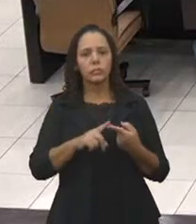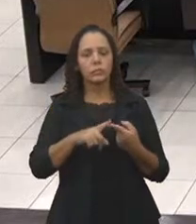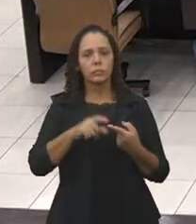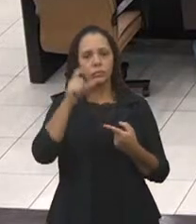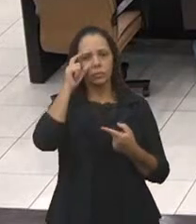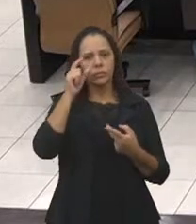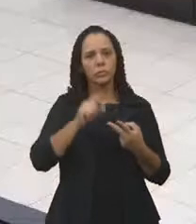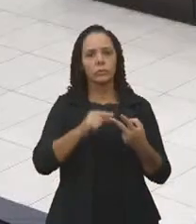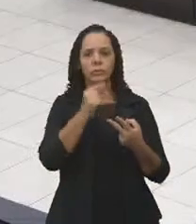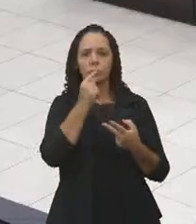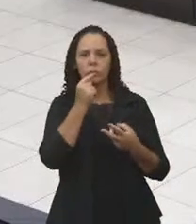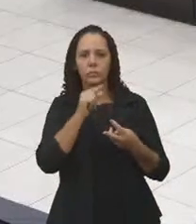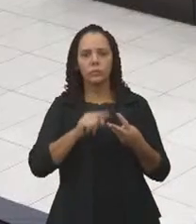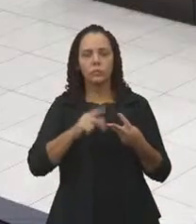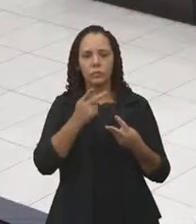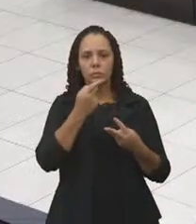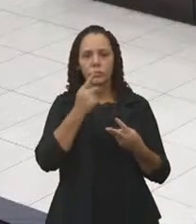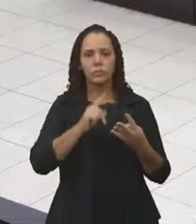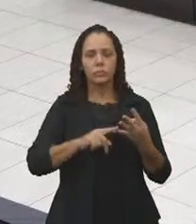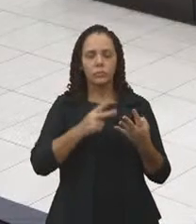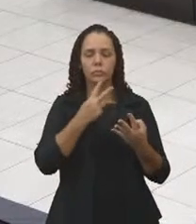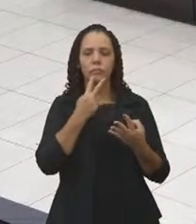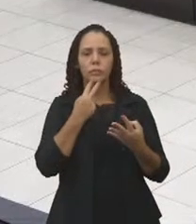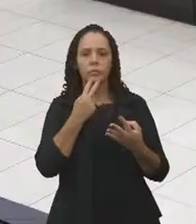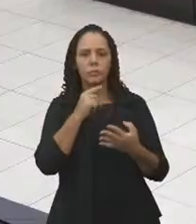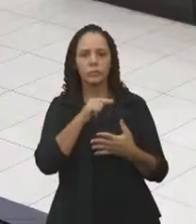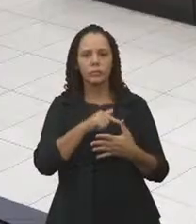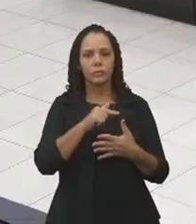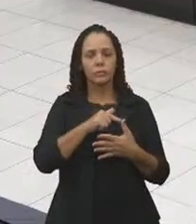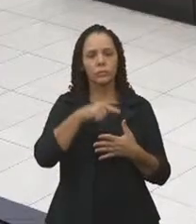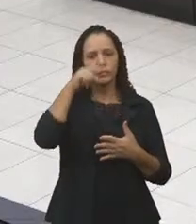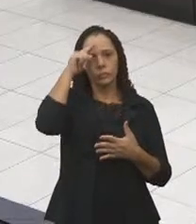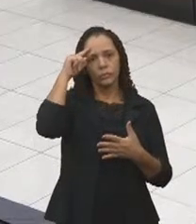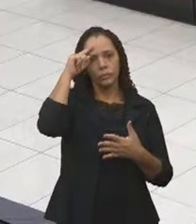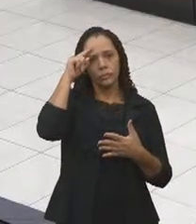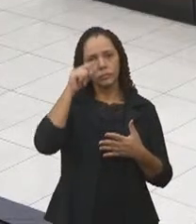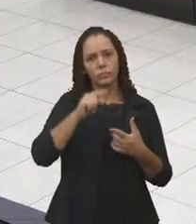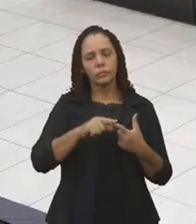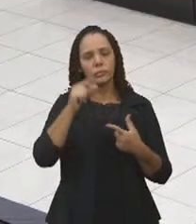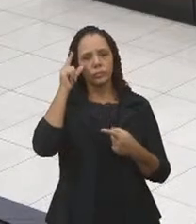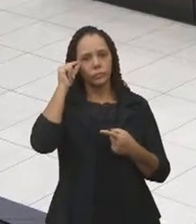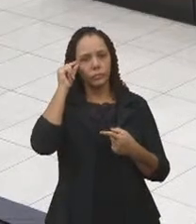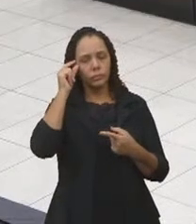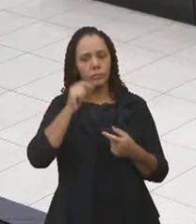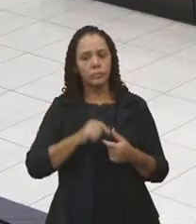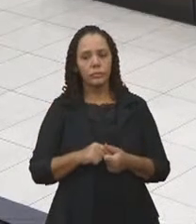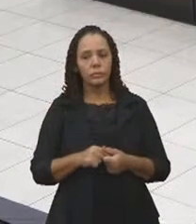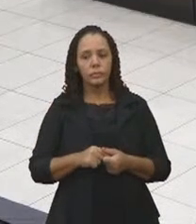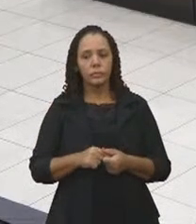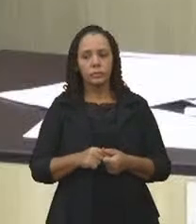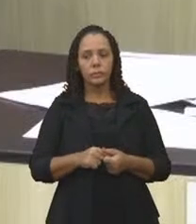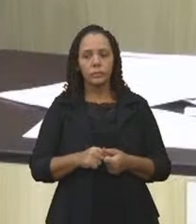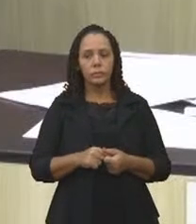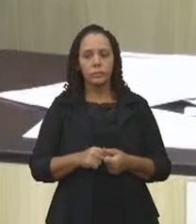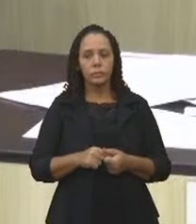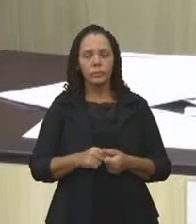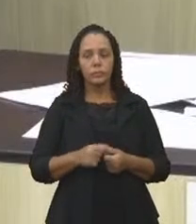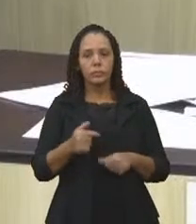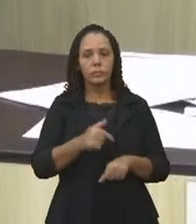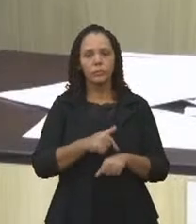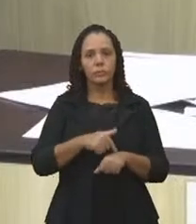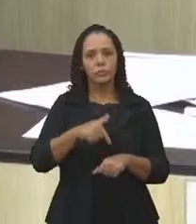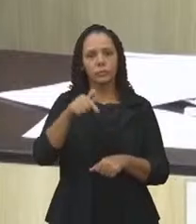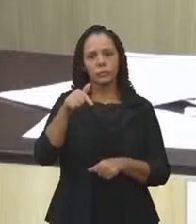Alves, Hernani Barreto, Valmir do Parque Meia Lua, Daniel Mariano, Jean Araújo. E, às